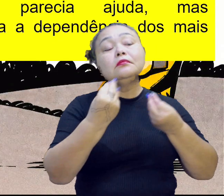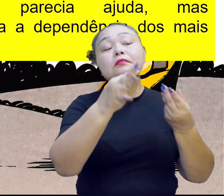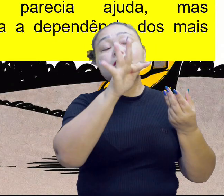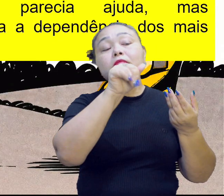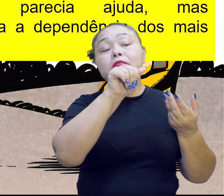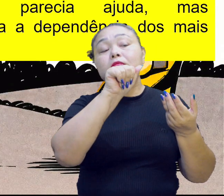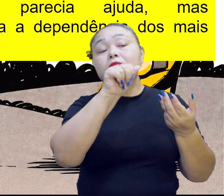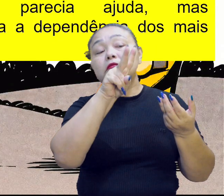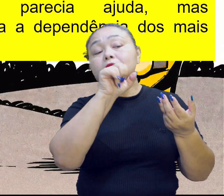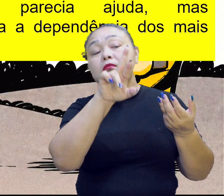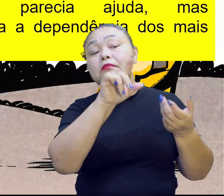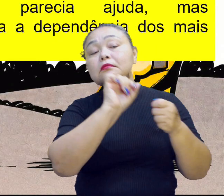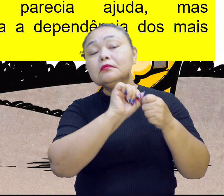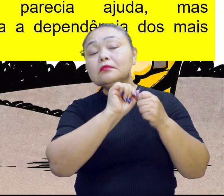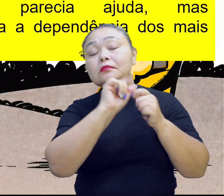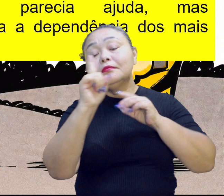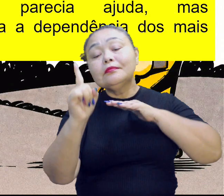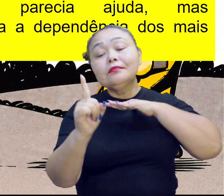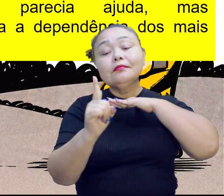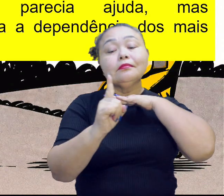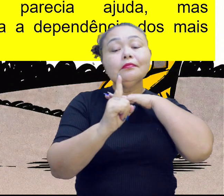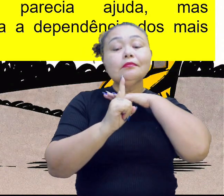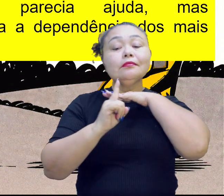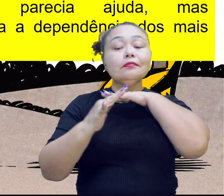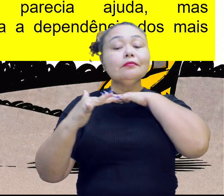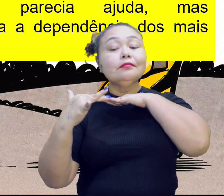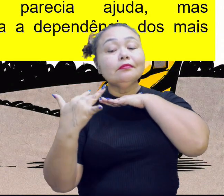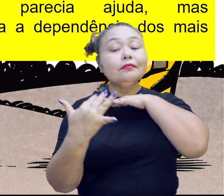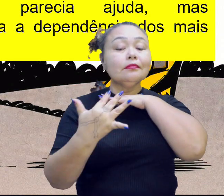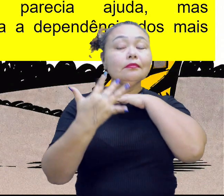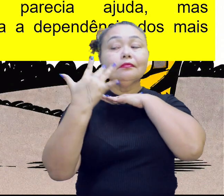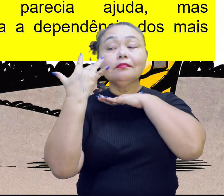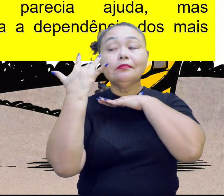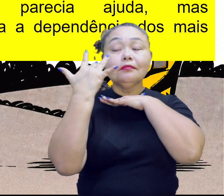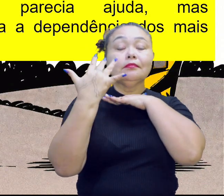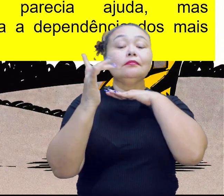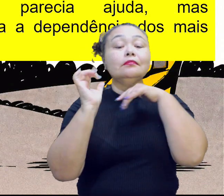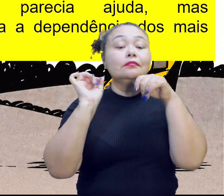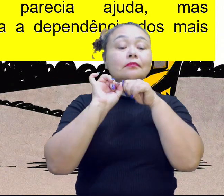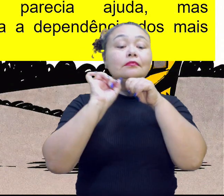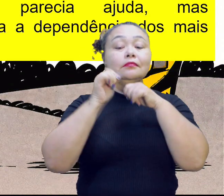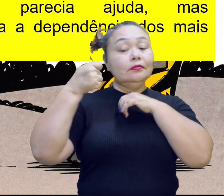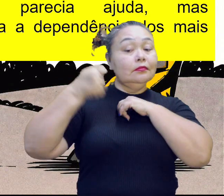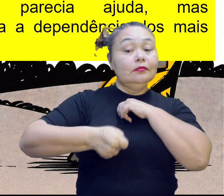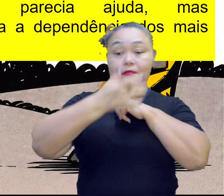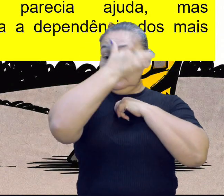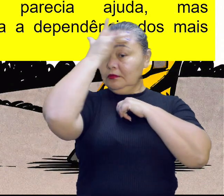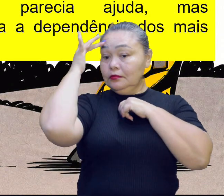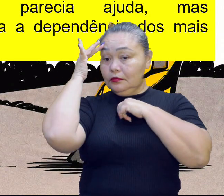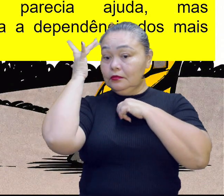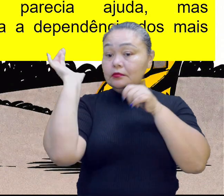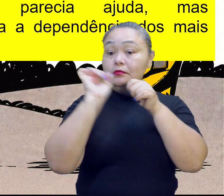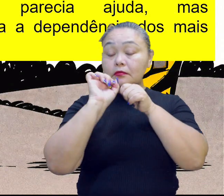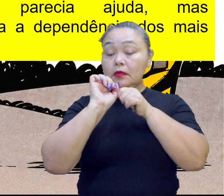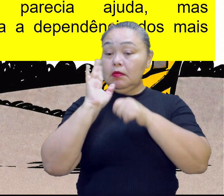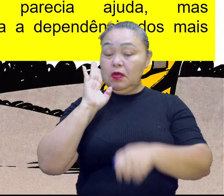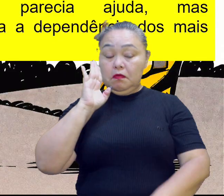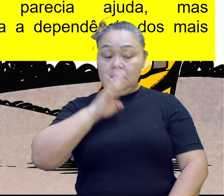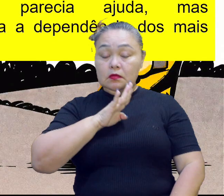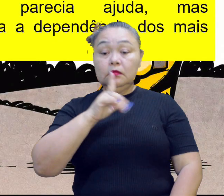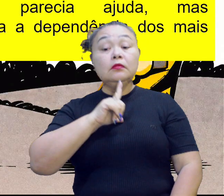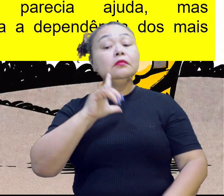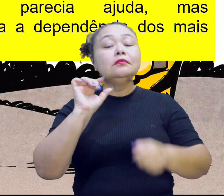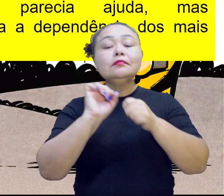que é o que nós chamamos de clientelismo. Por exemplo, quando ele não obrigava as pessoas pelo mal,